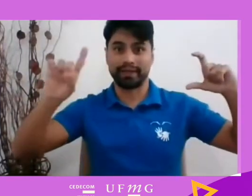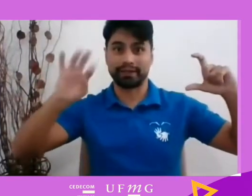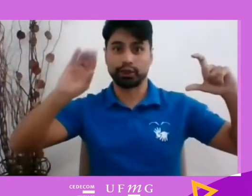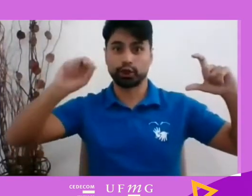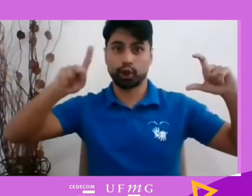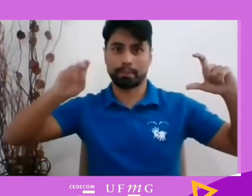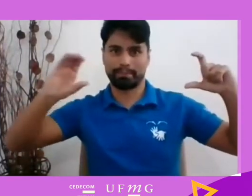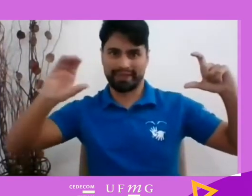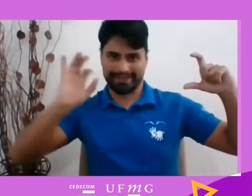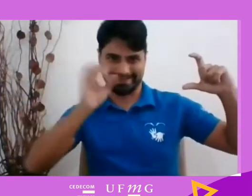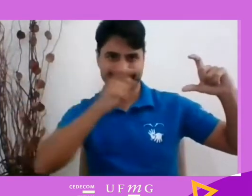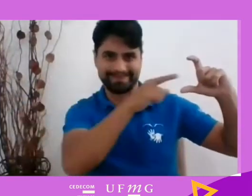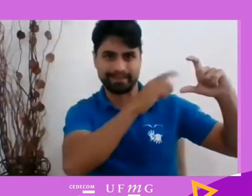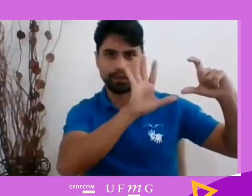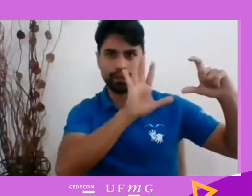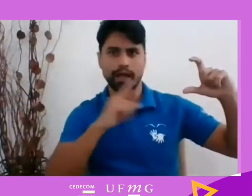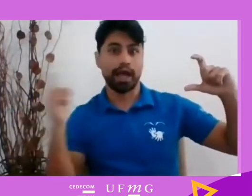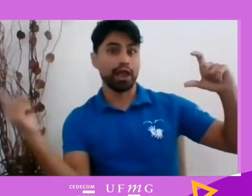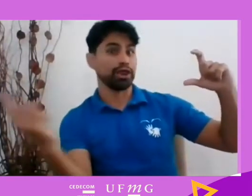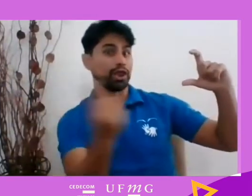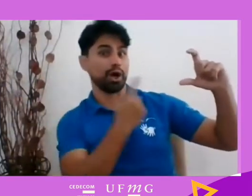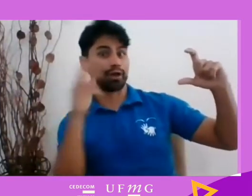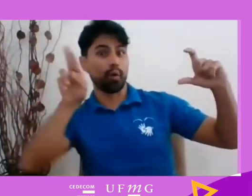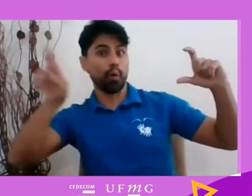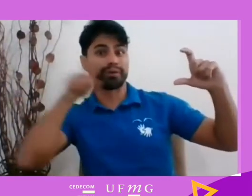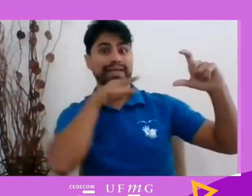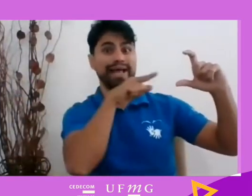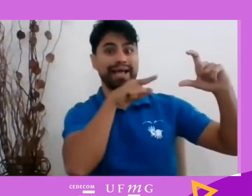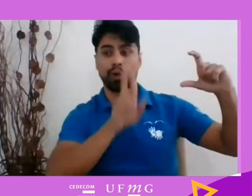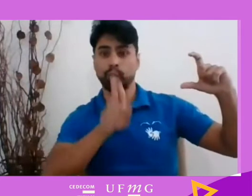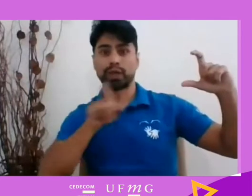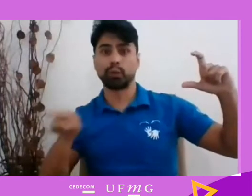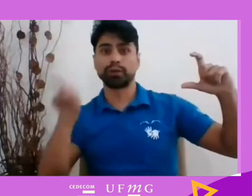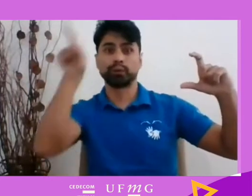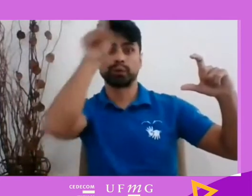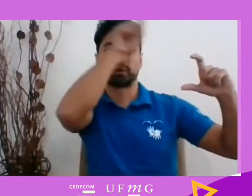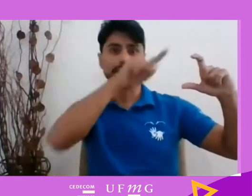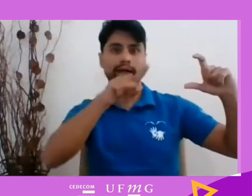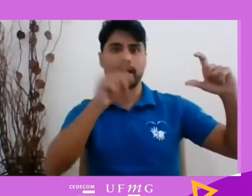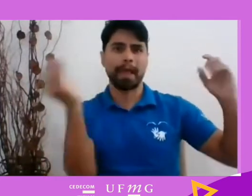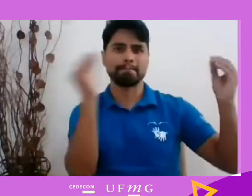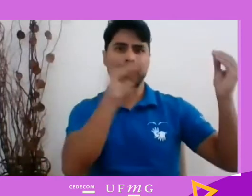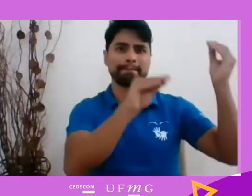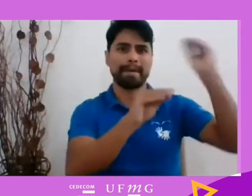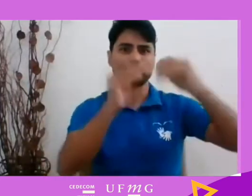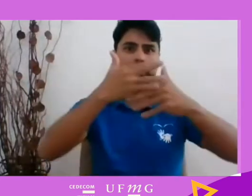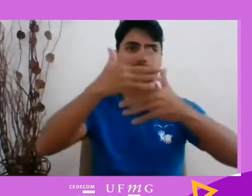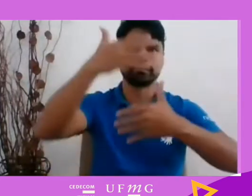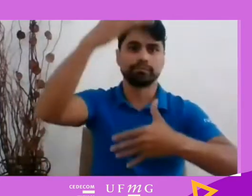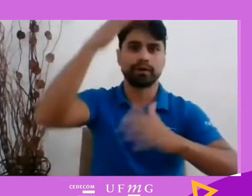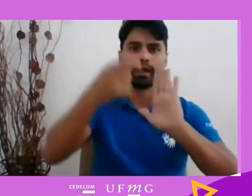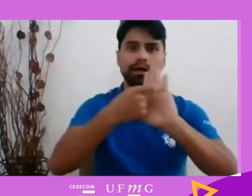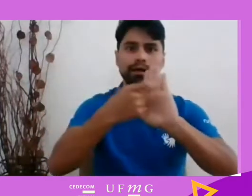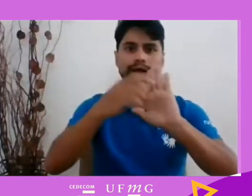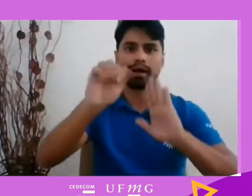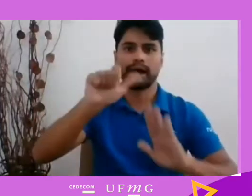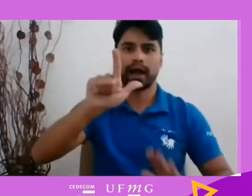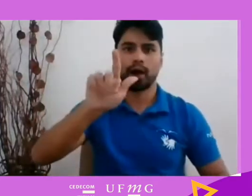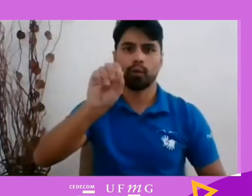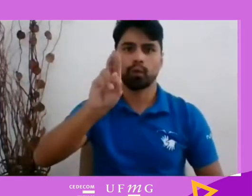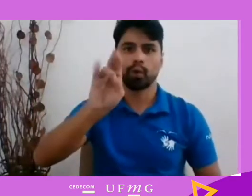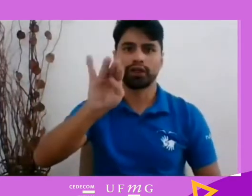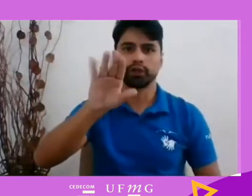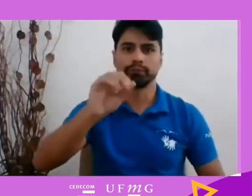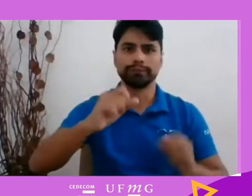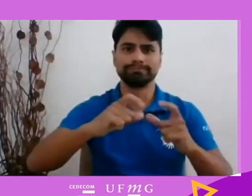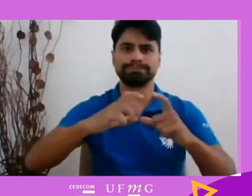desse ativismo transmídia. No cenário de política polarizado como no Brasil, isso é fortíssimo. Então, como ele estava dizendo, quando a pessoa que perguntou,